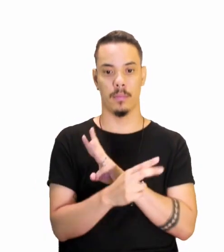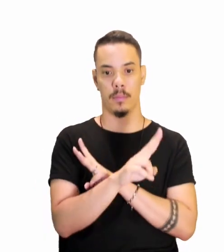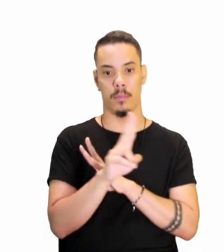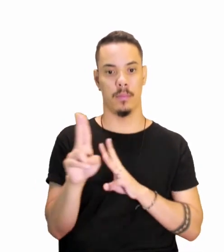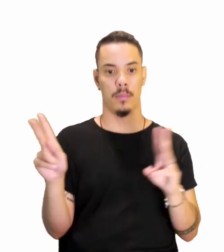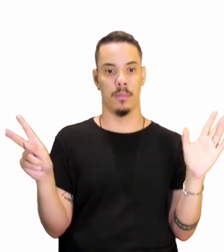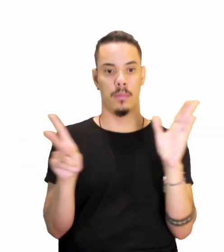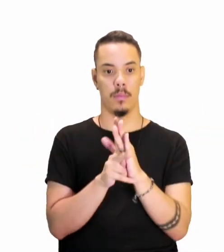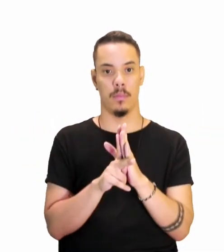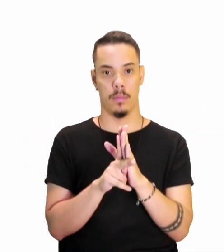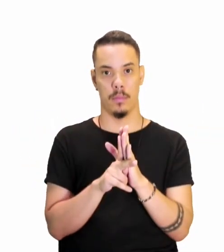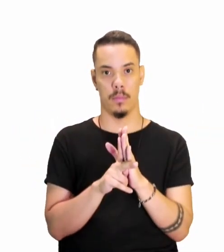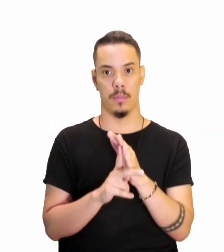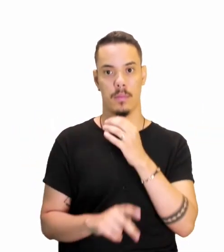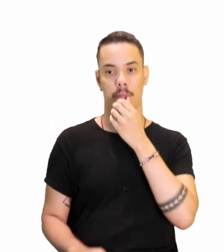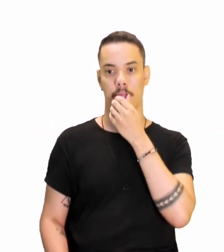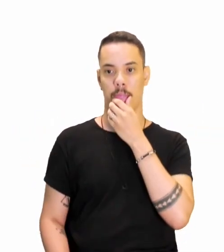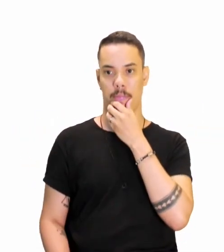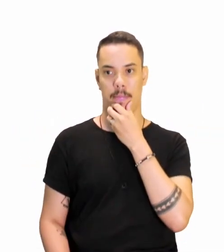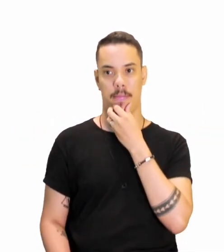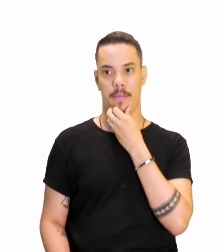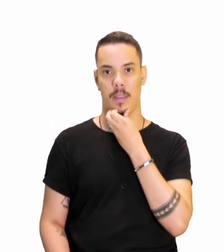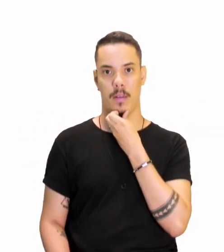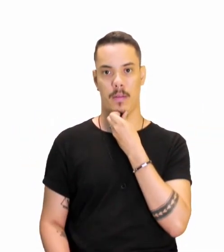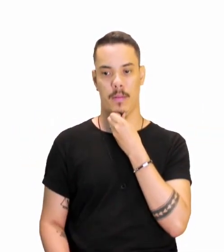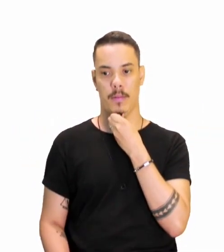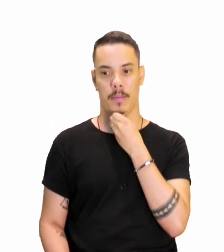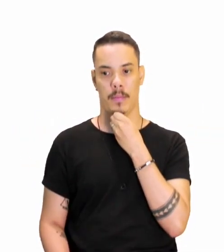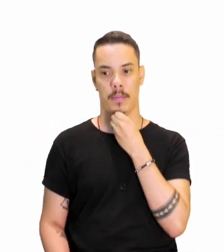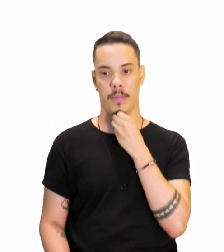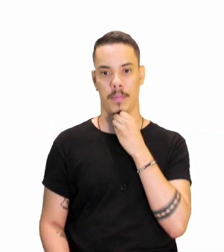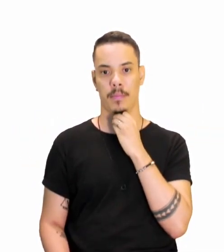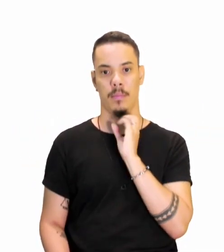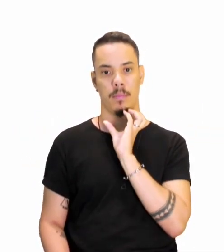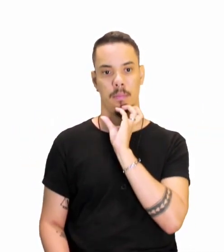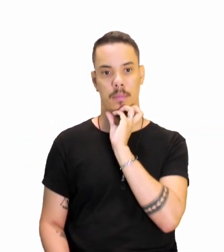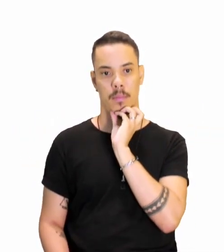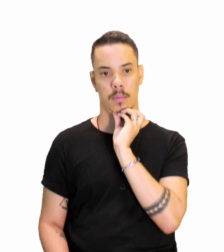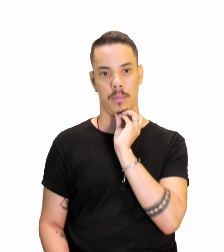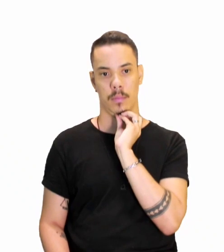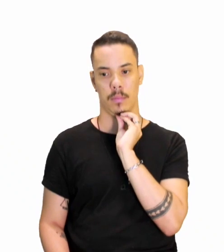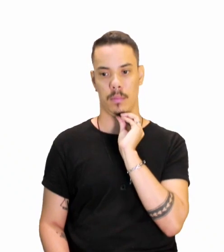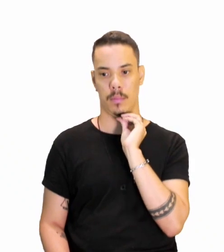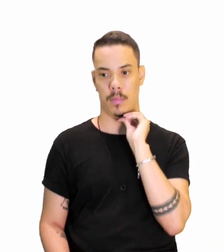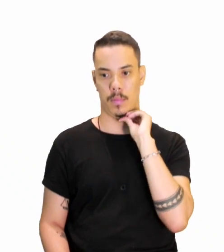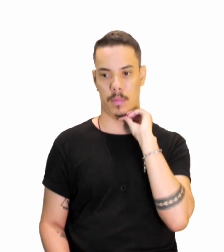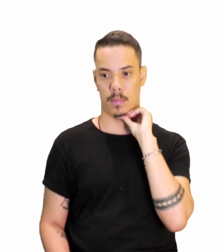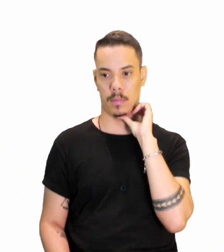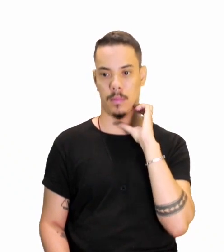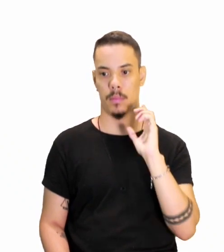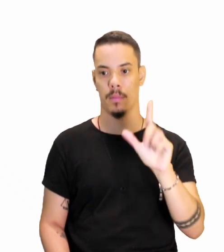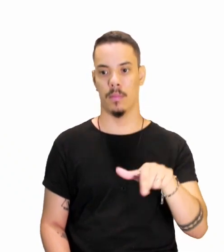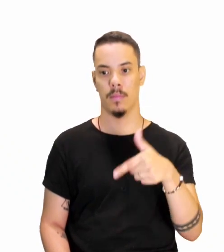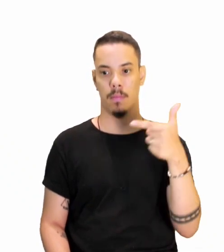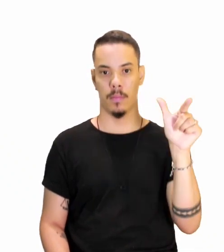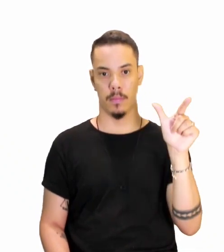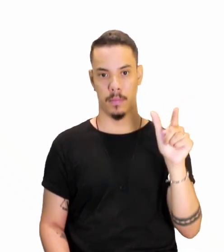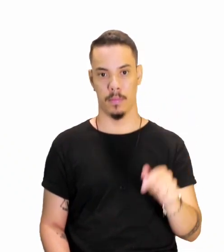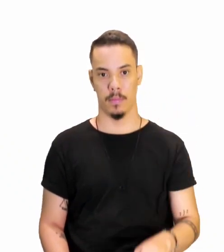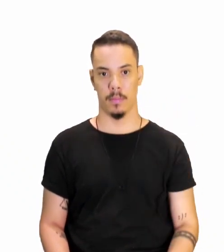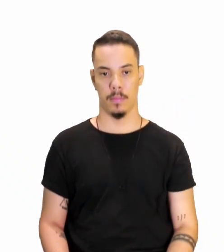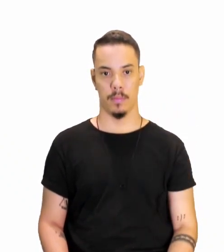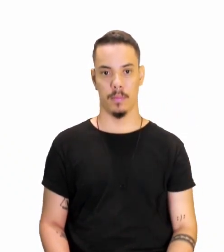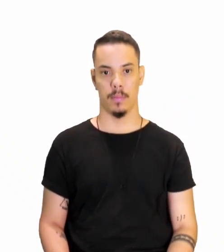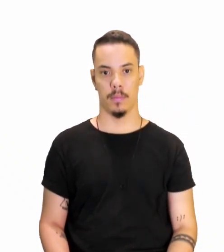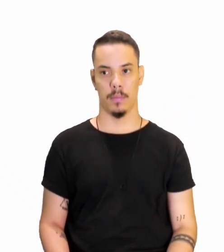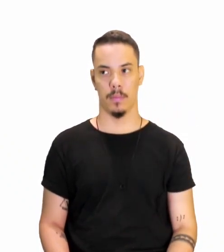3 substantivos próprios. Beleza? Outro substantivo.